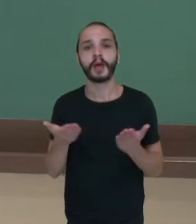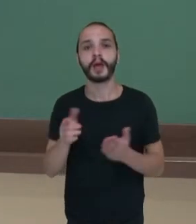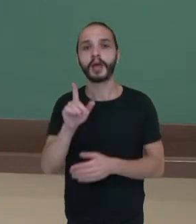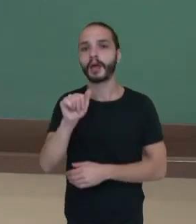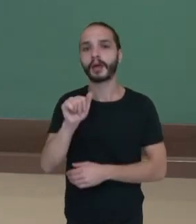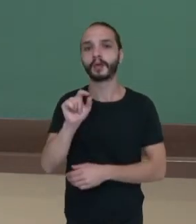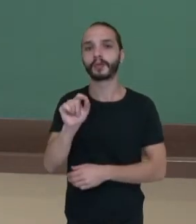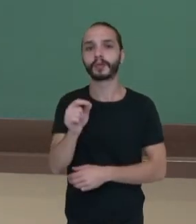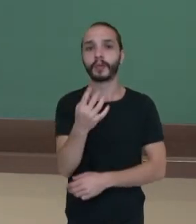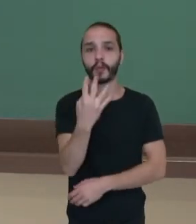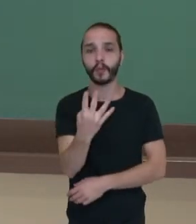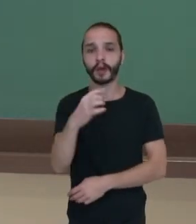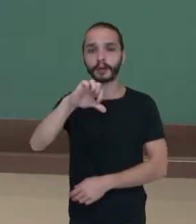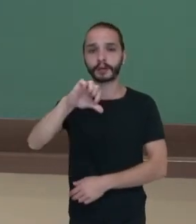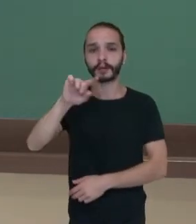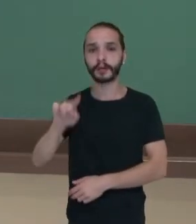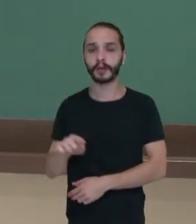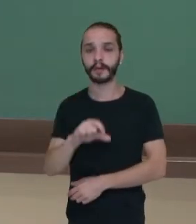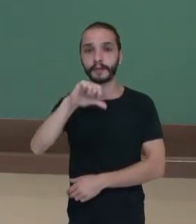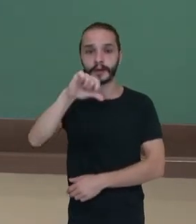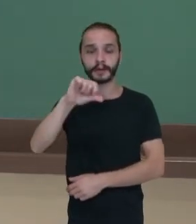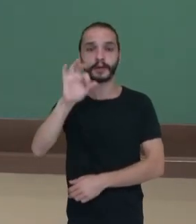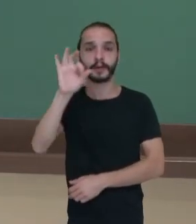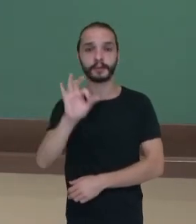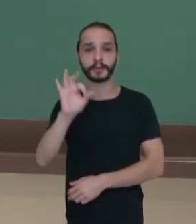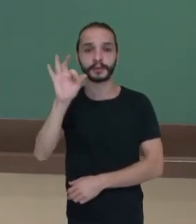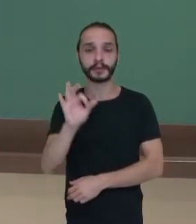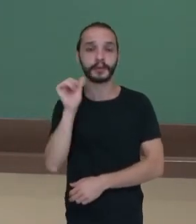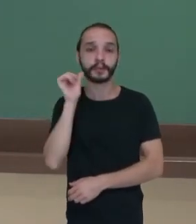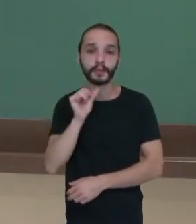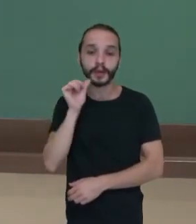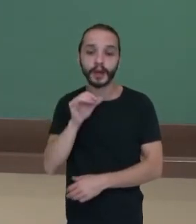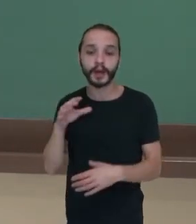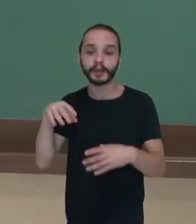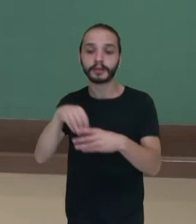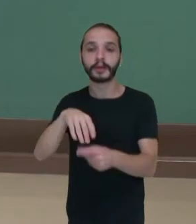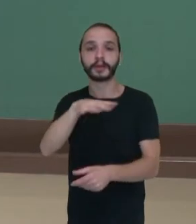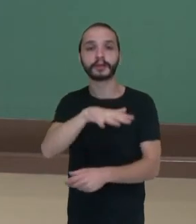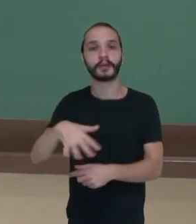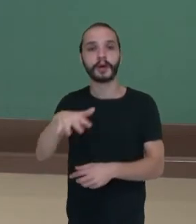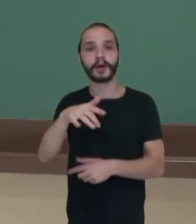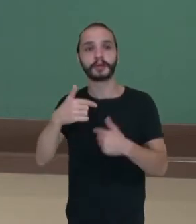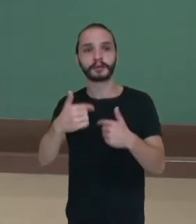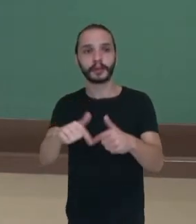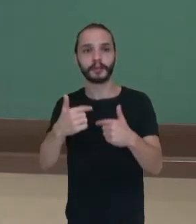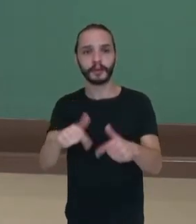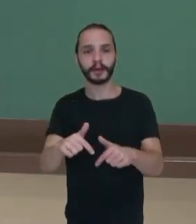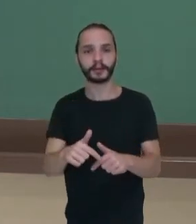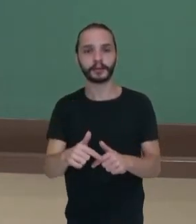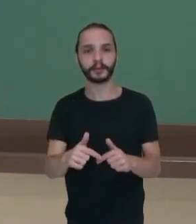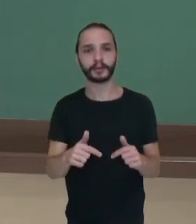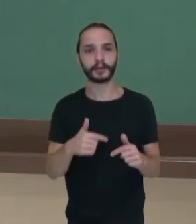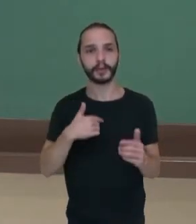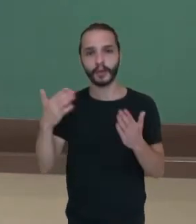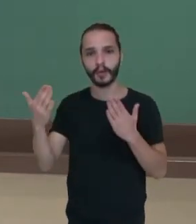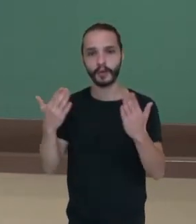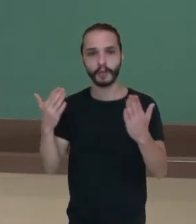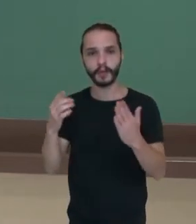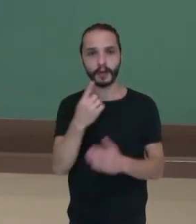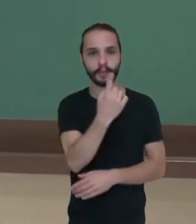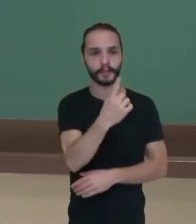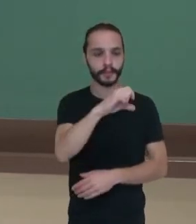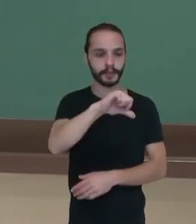49,9%. Olha quanto aumentou a participação da mulher no mercado de trabalho, se a gente pegar ali de 1950